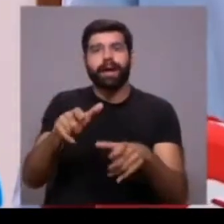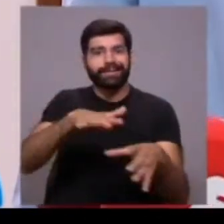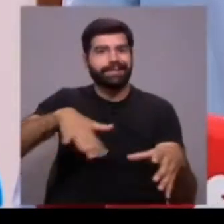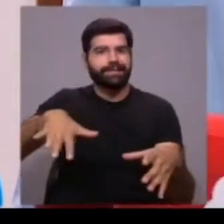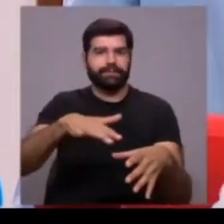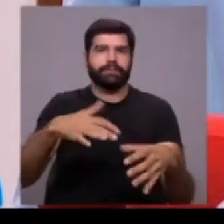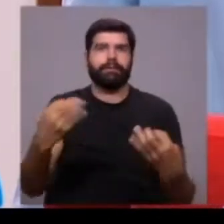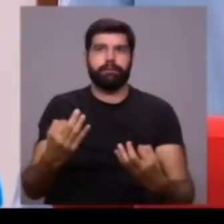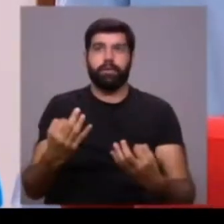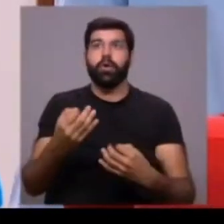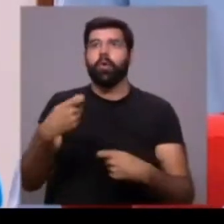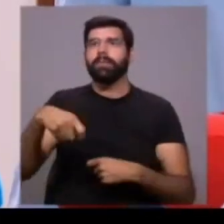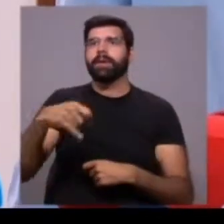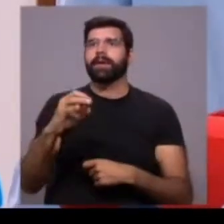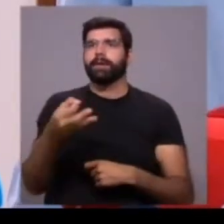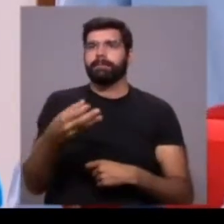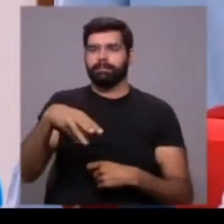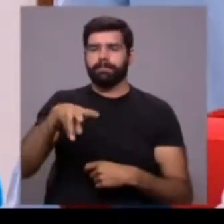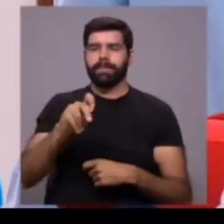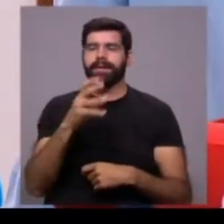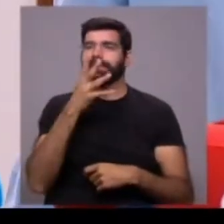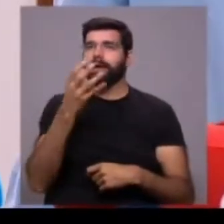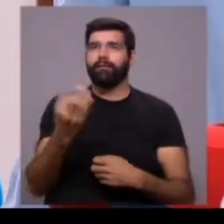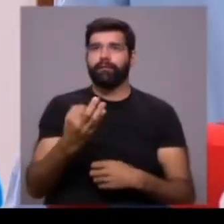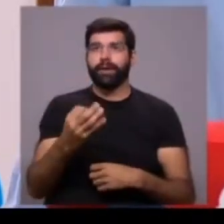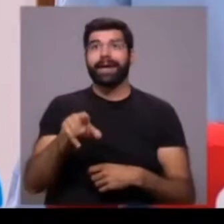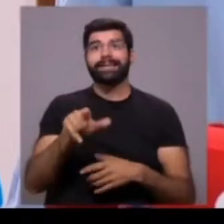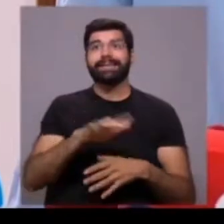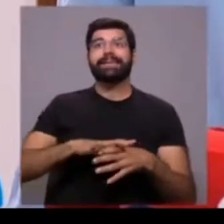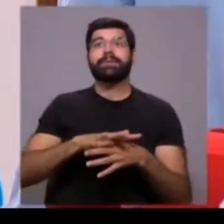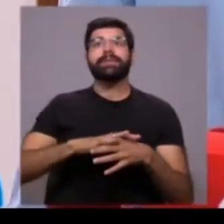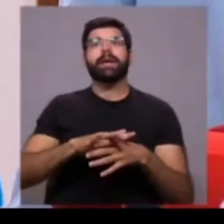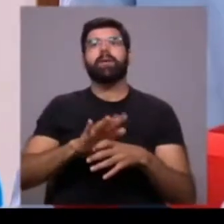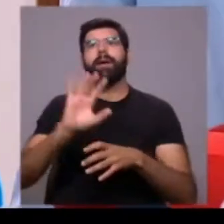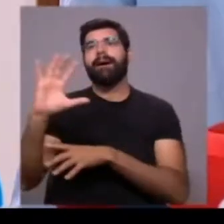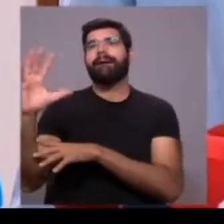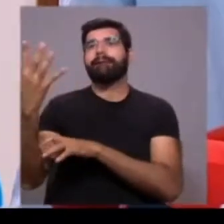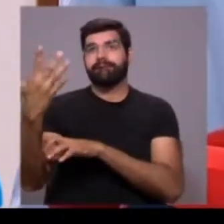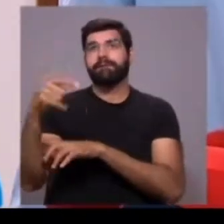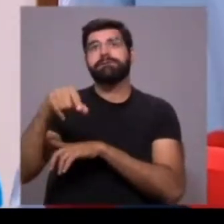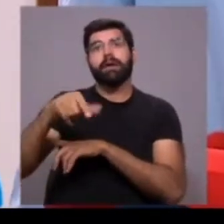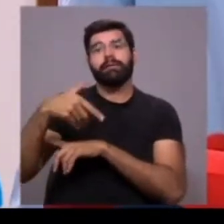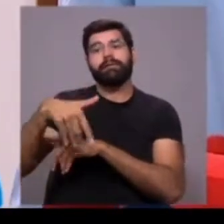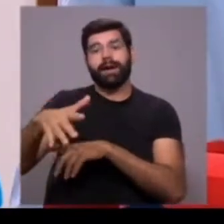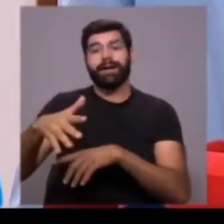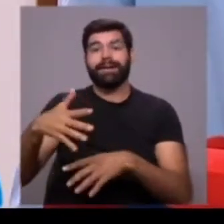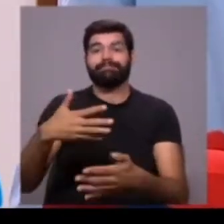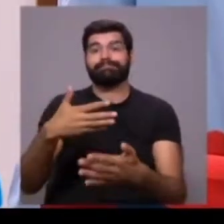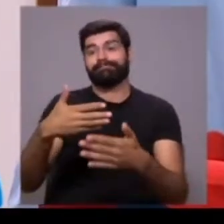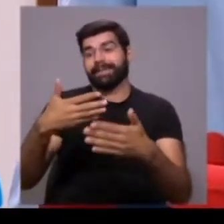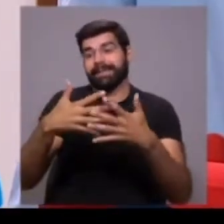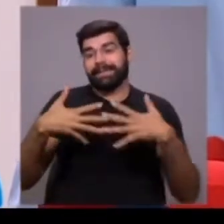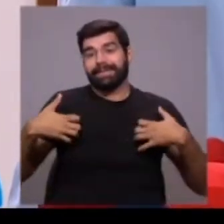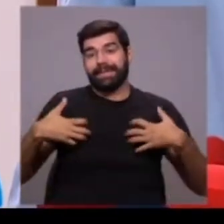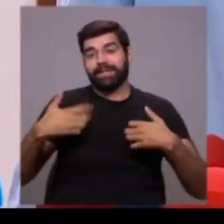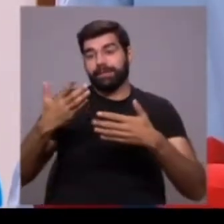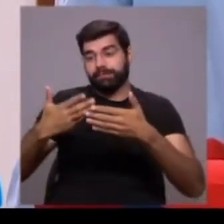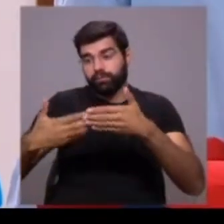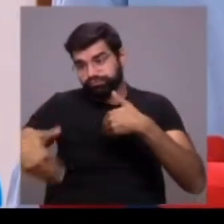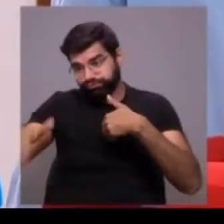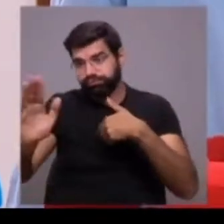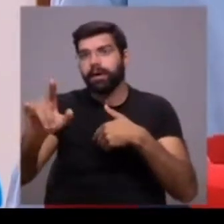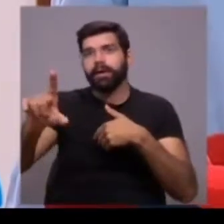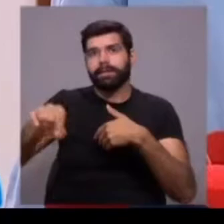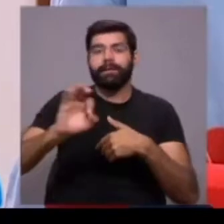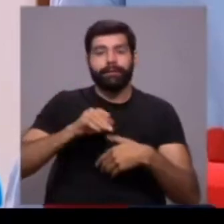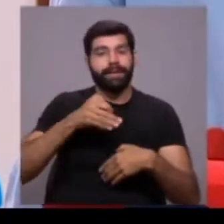dentro do Hiper disse Este quadro meteorológico vai se prolongar para além da sexta-feira vai se estender durante o fim de semana